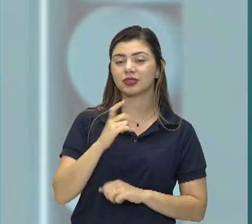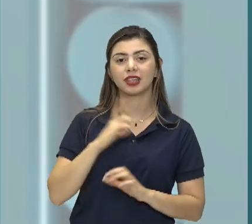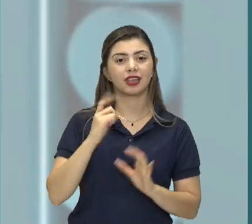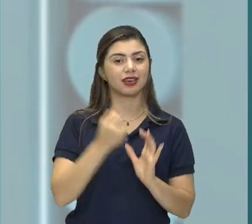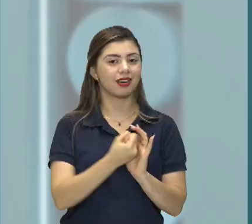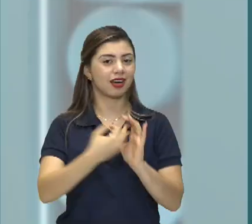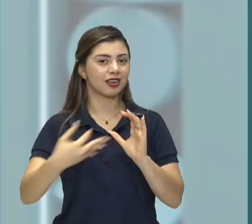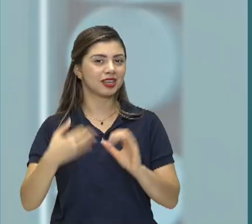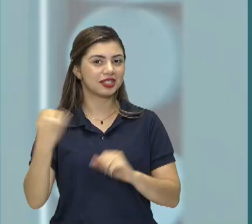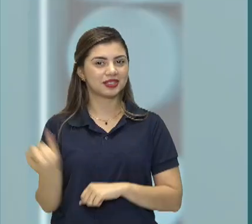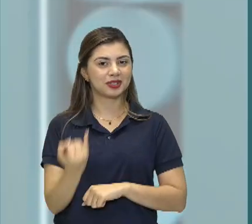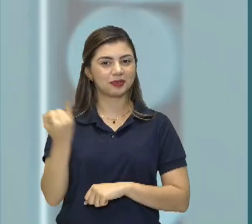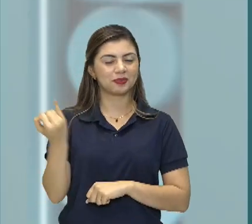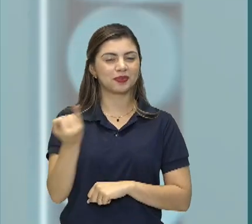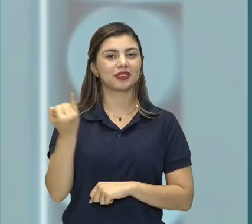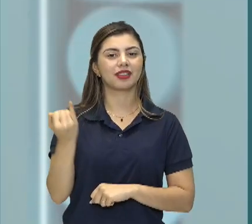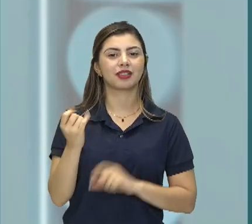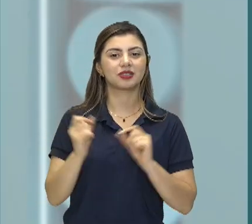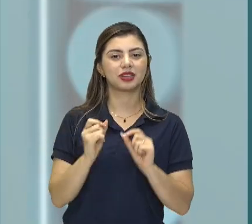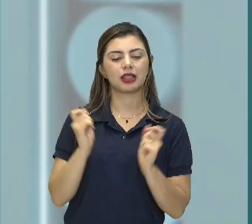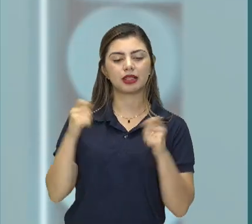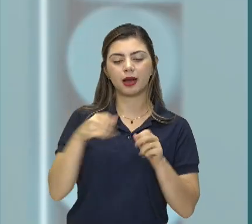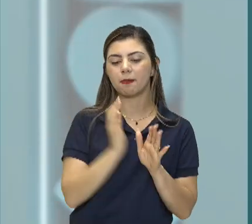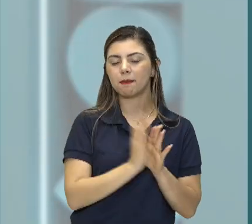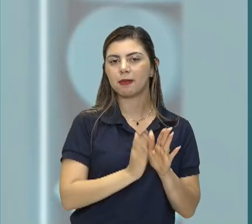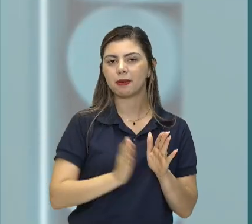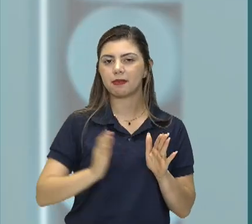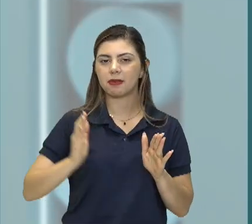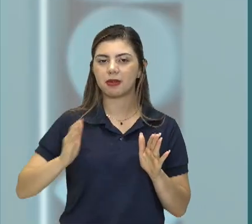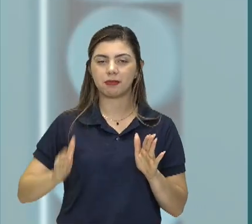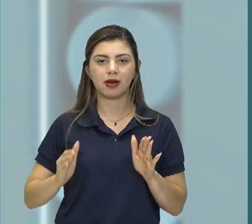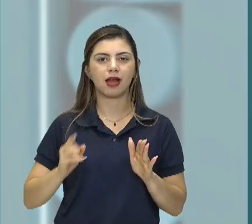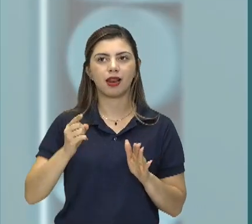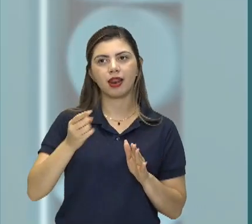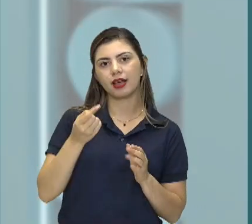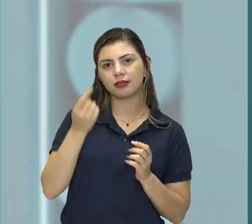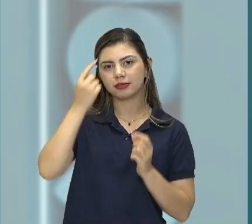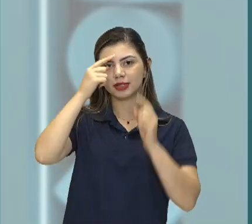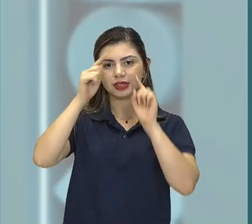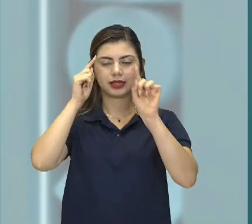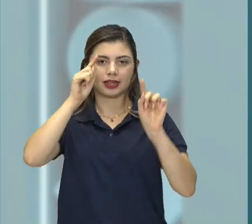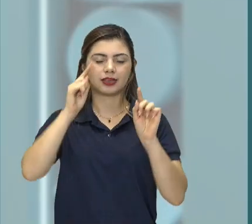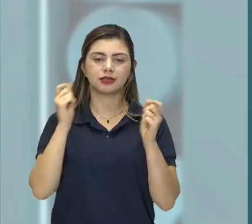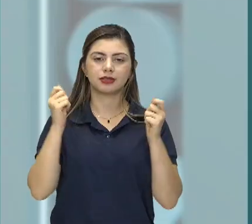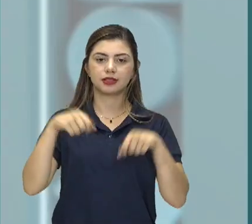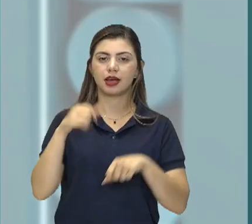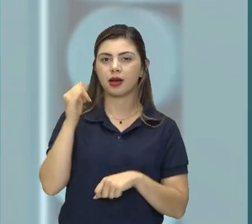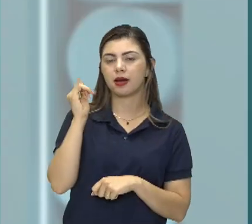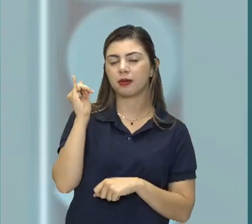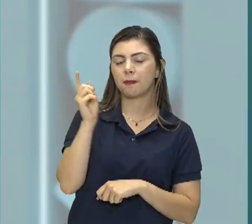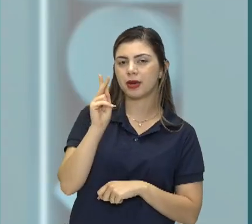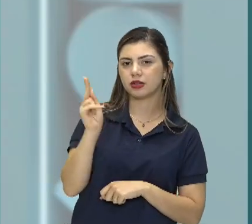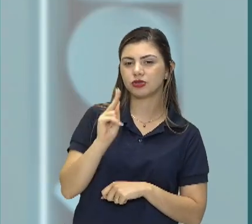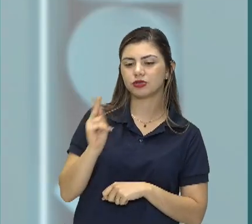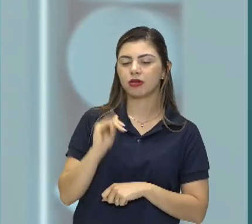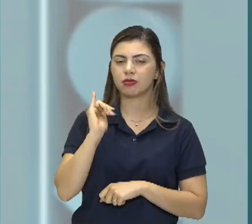elementos importantes para dar a sequência lógica das ideias, para apresentar uma história,